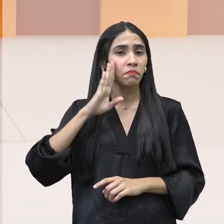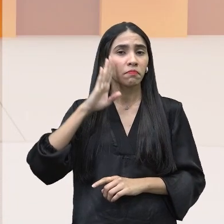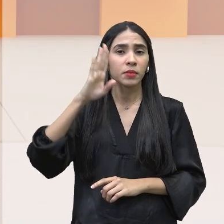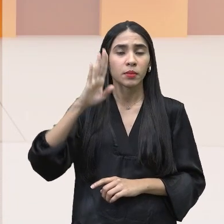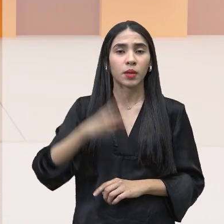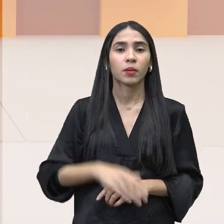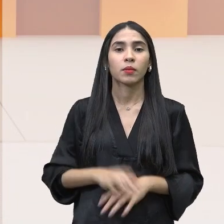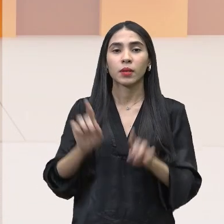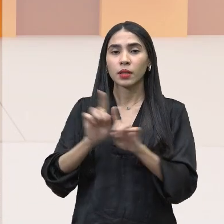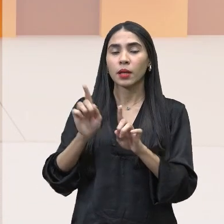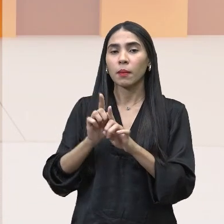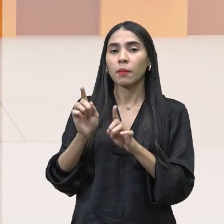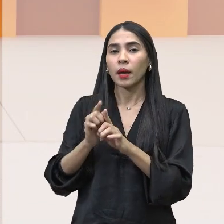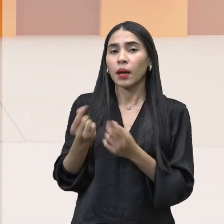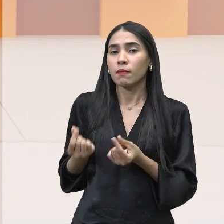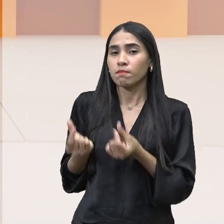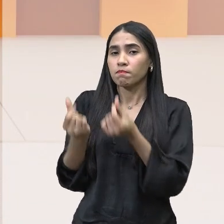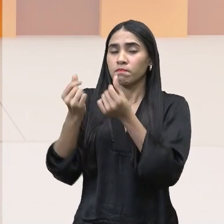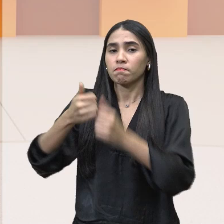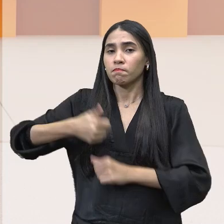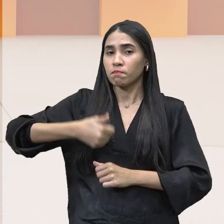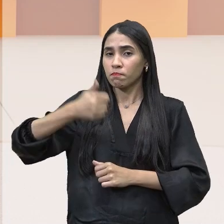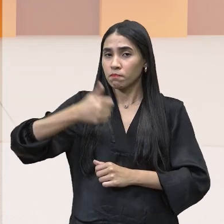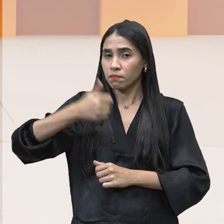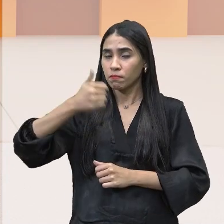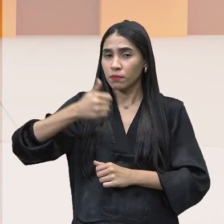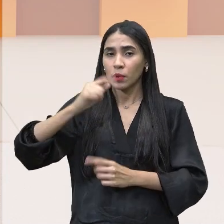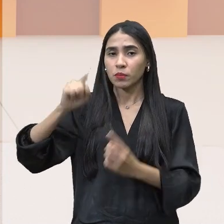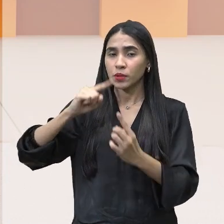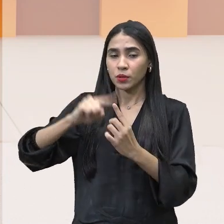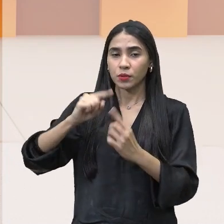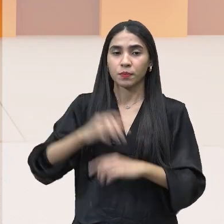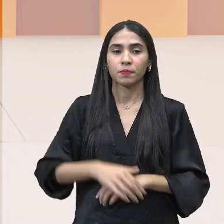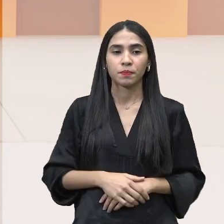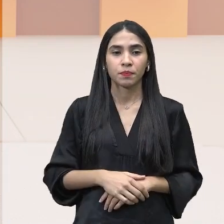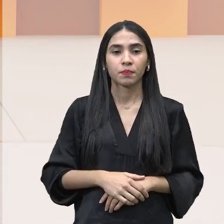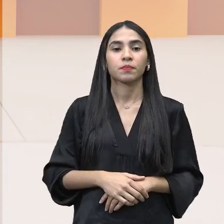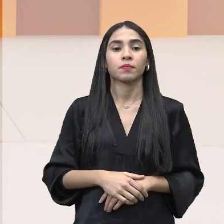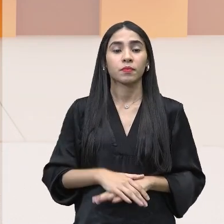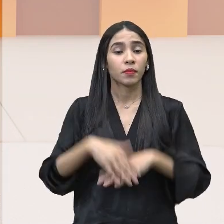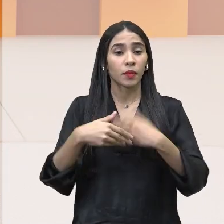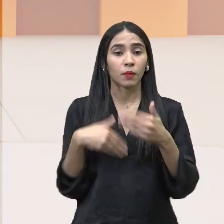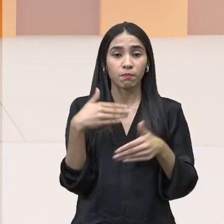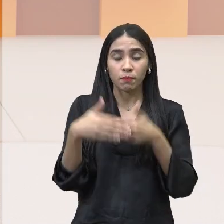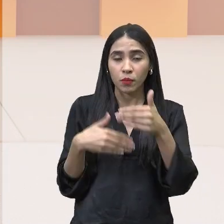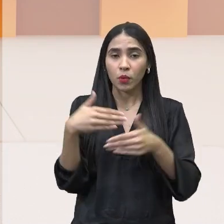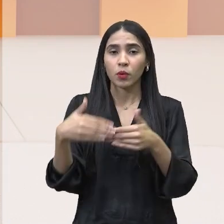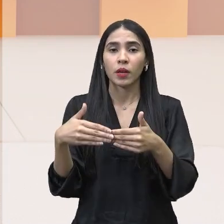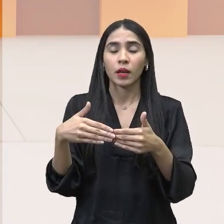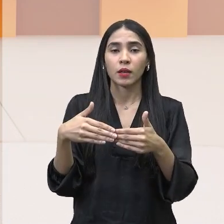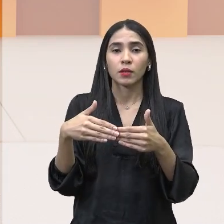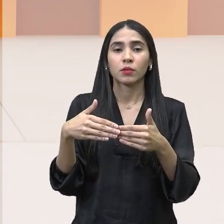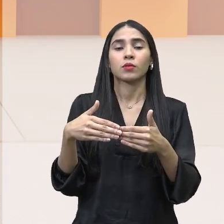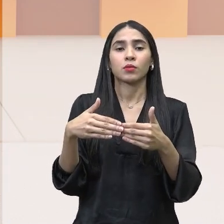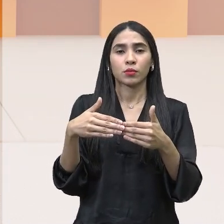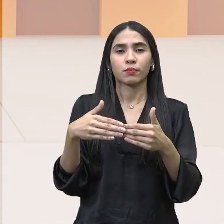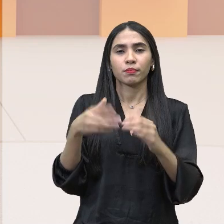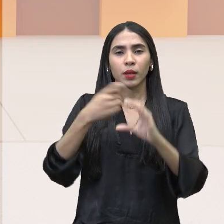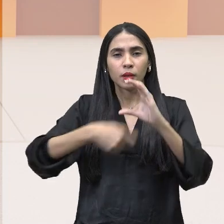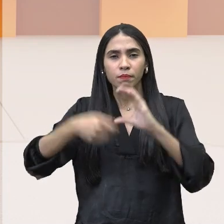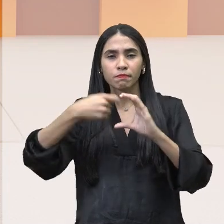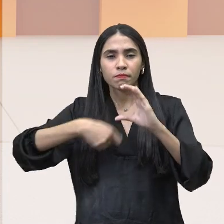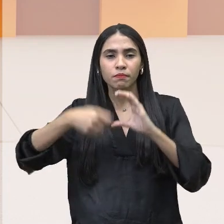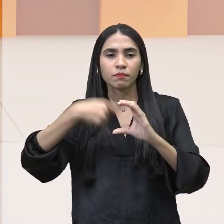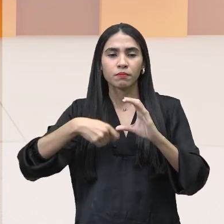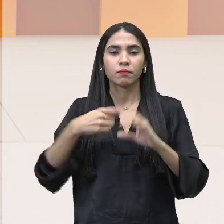fundamental e a obtenção de lucro em primeiro lugar, não é isso? E aí, esse processo da hegemonia do capitalismo